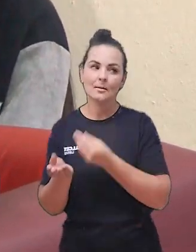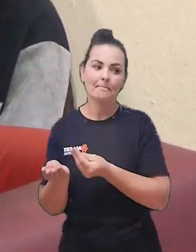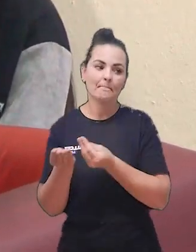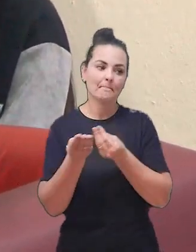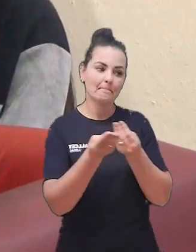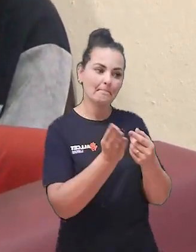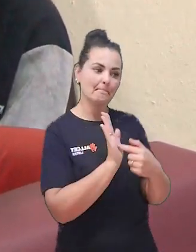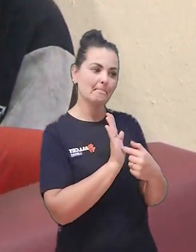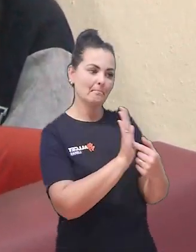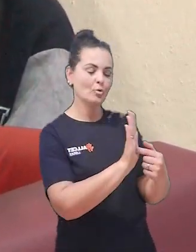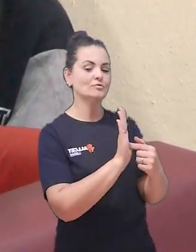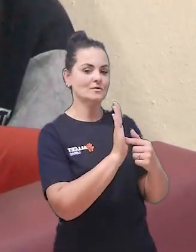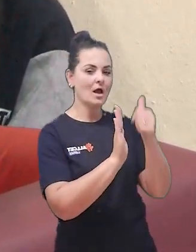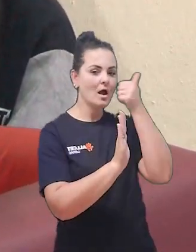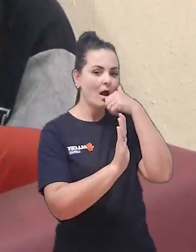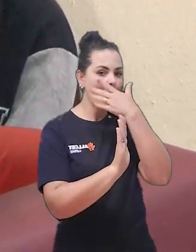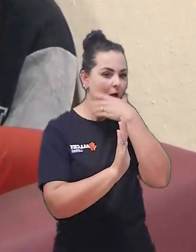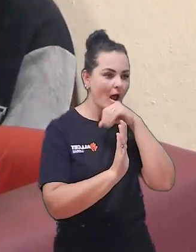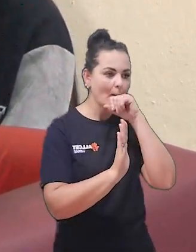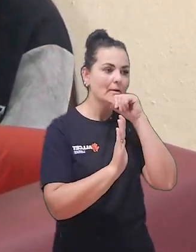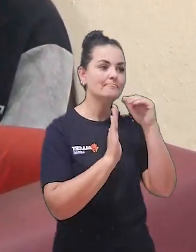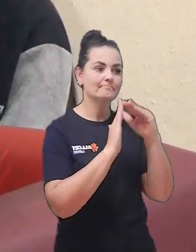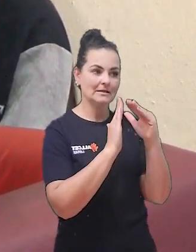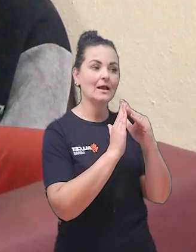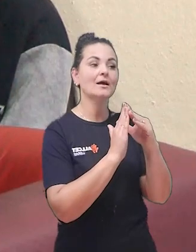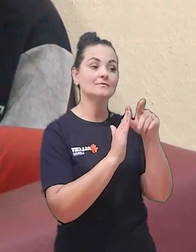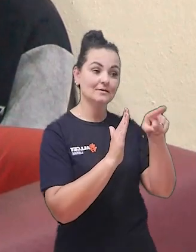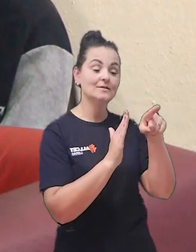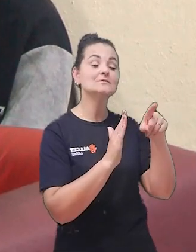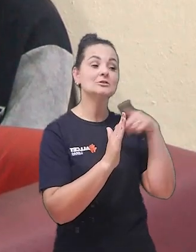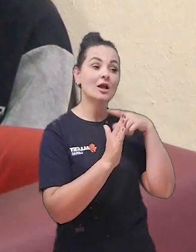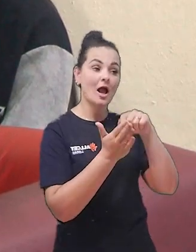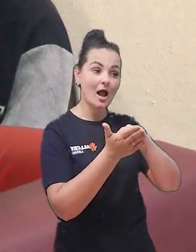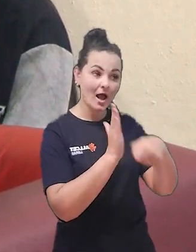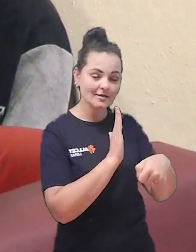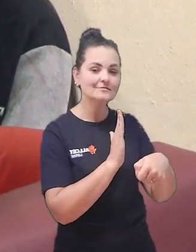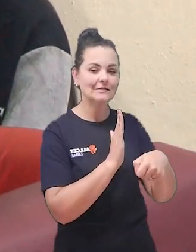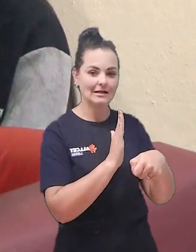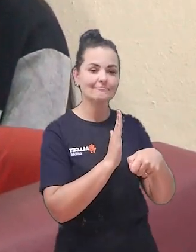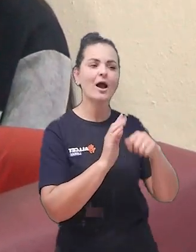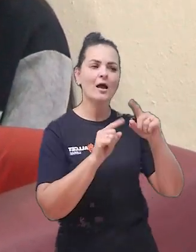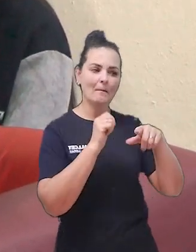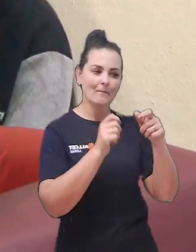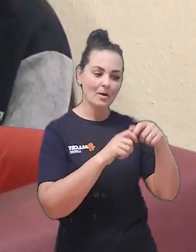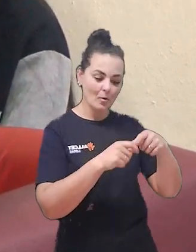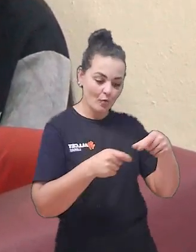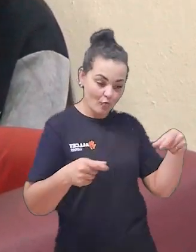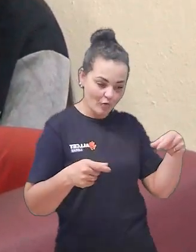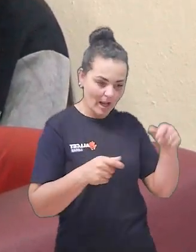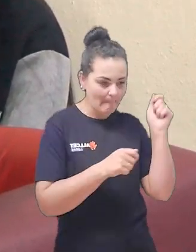a vara de pessegueiro comia solta naquele tempo. Então, assim era a nossa vida